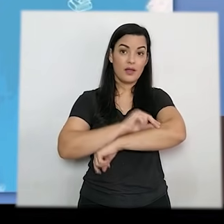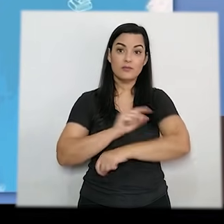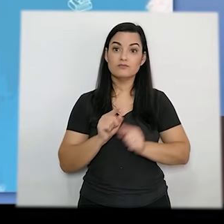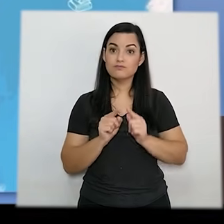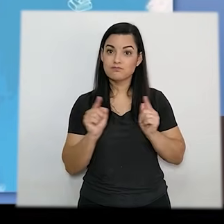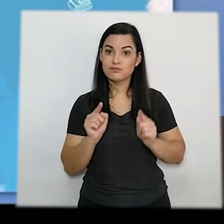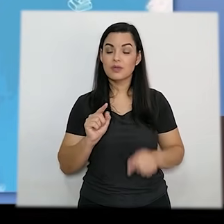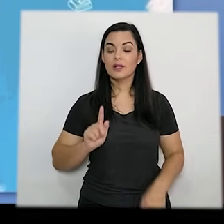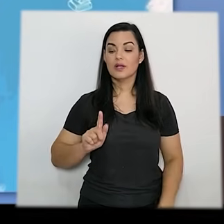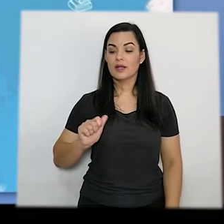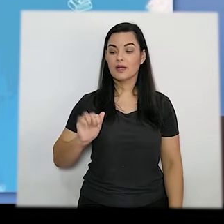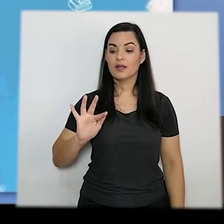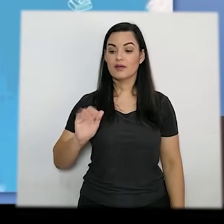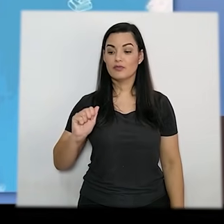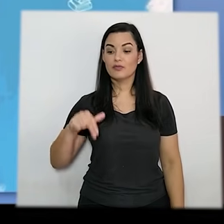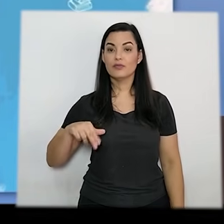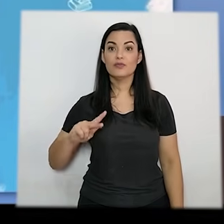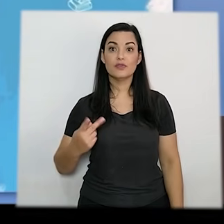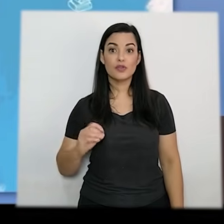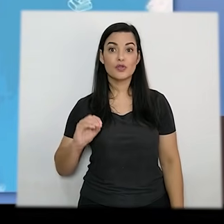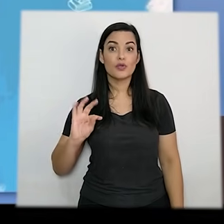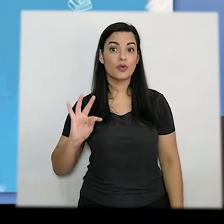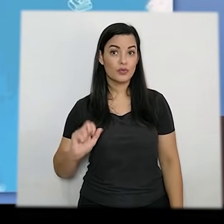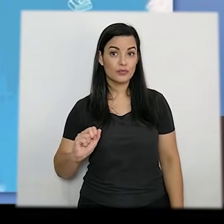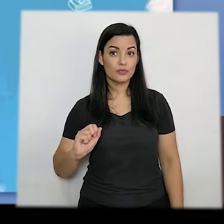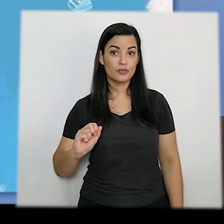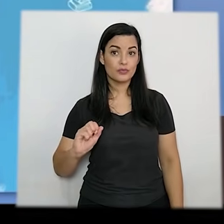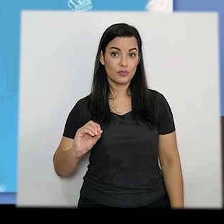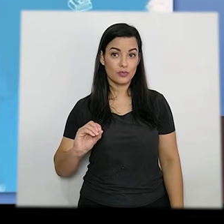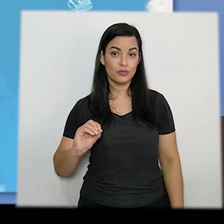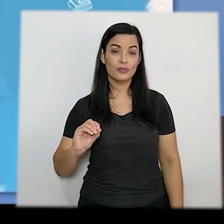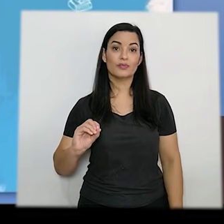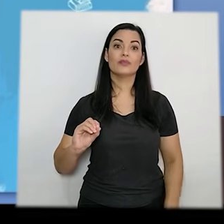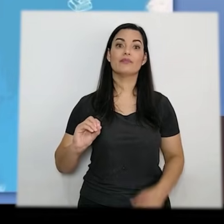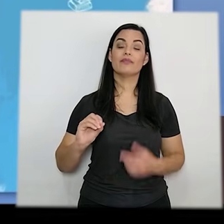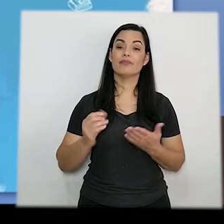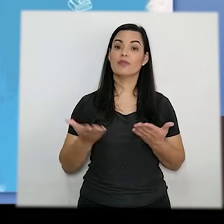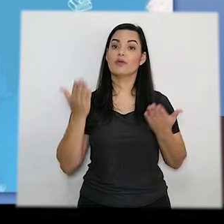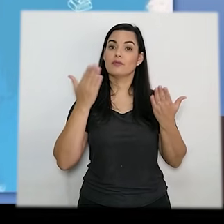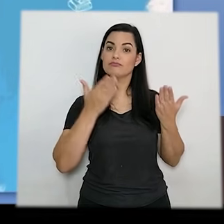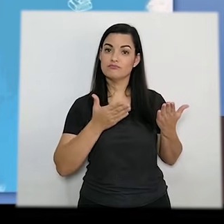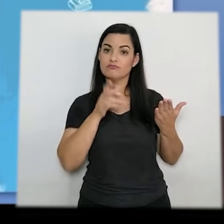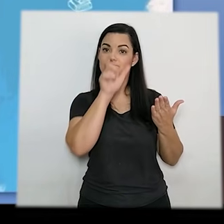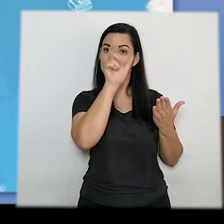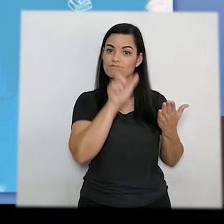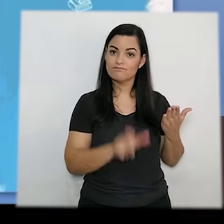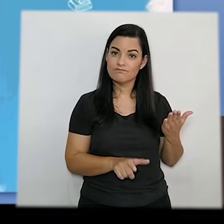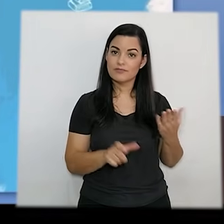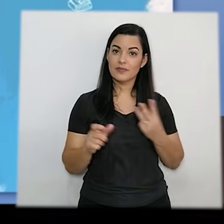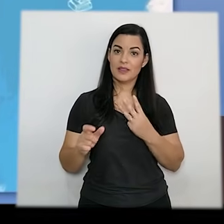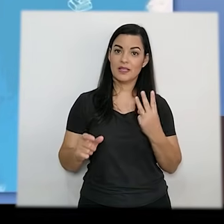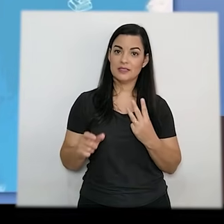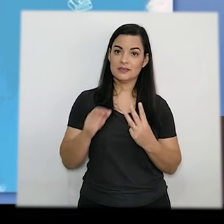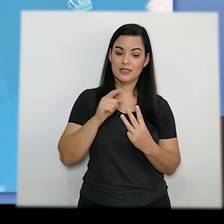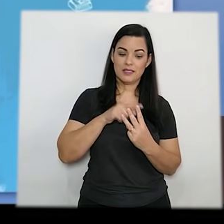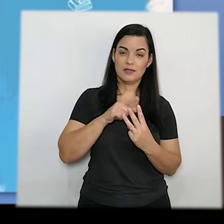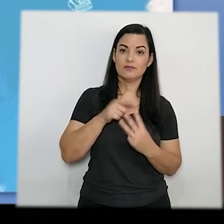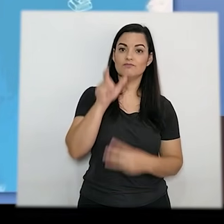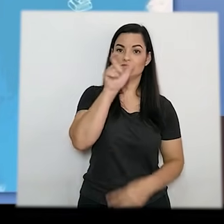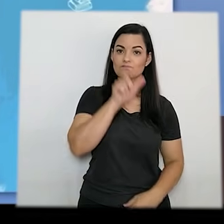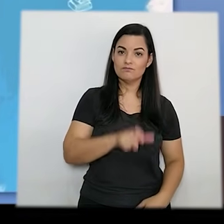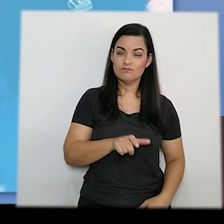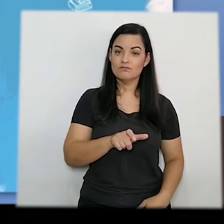vou escrever os nomes dos animais que começam com a mesma sílaba. Por exemplo,